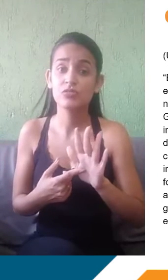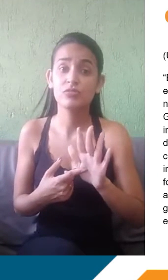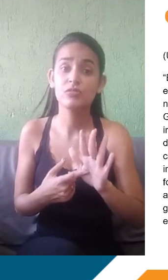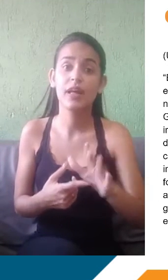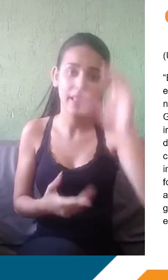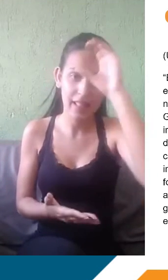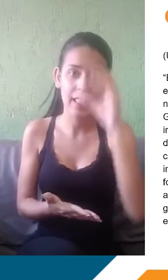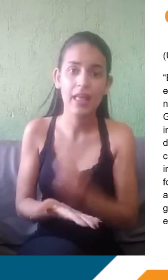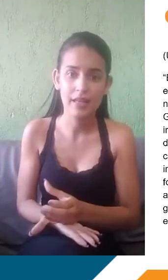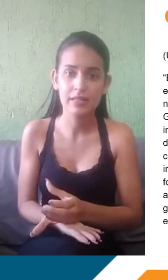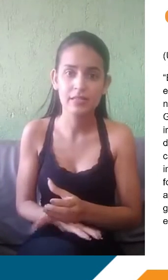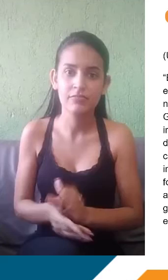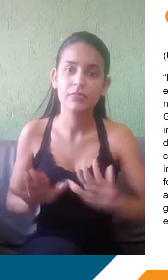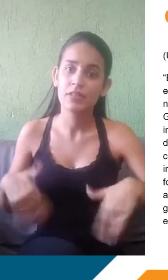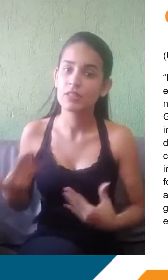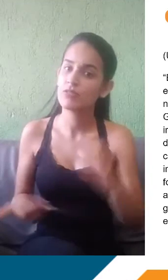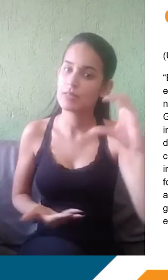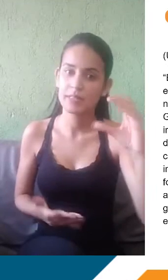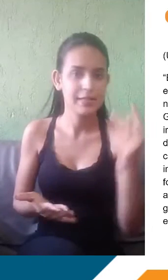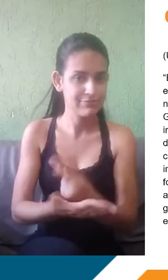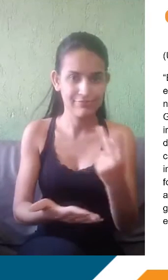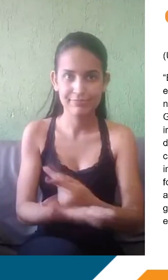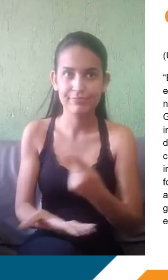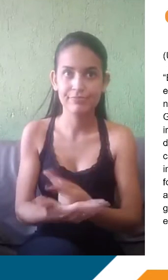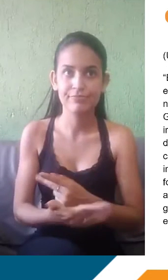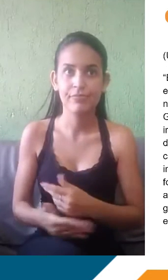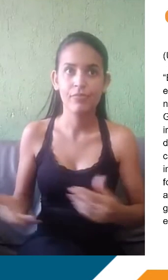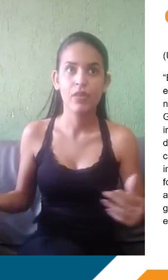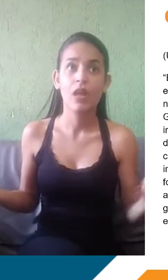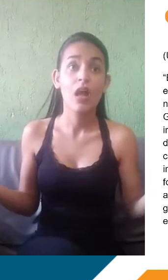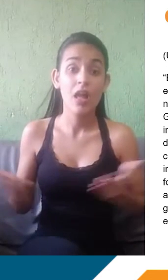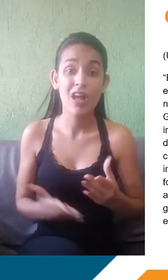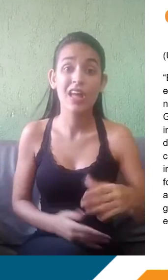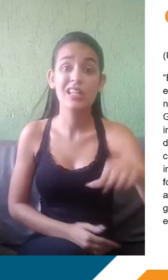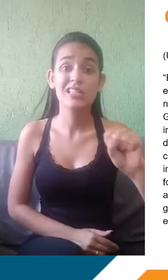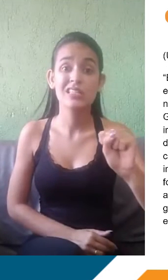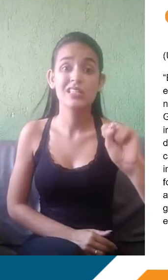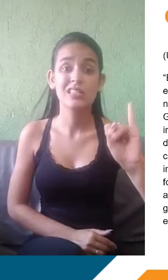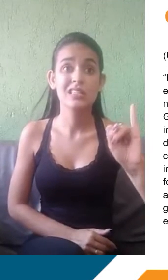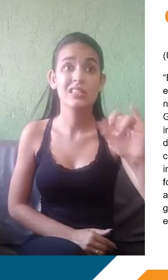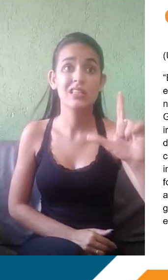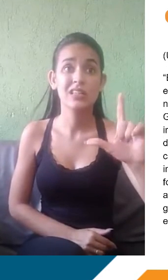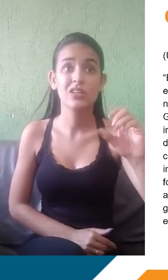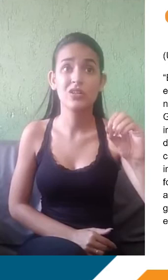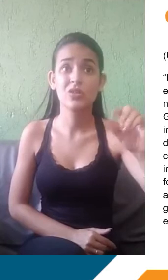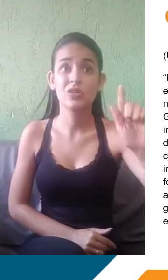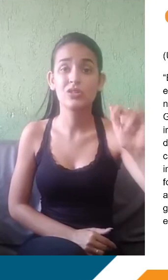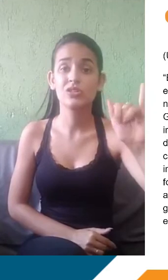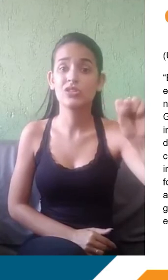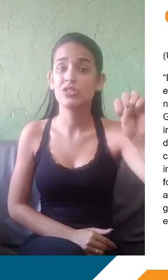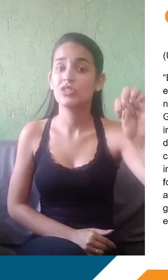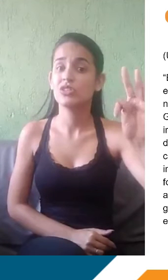tese. Por isso, a opção C também é inválida. Por fim, o método argumentativo silogístico apresenta uma premissa maior e